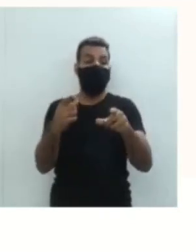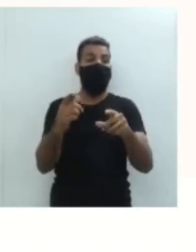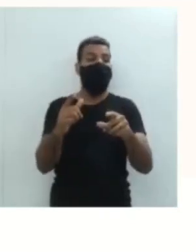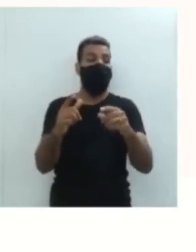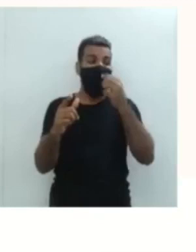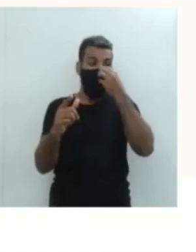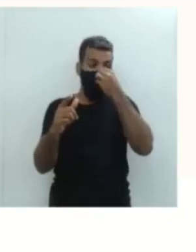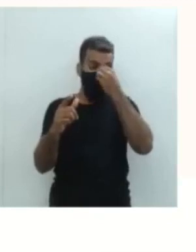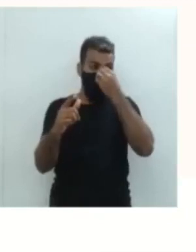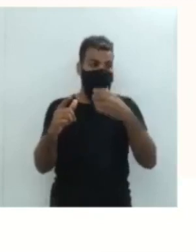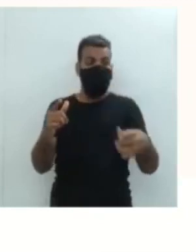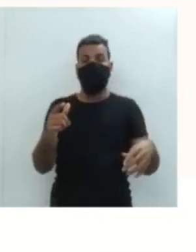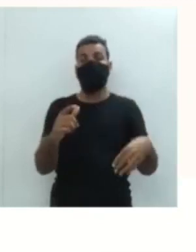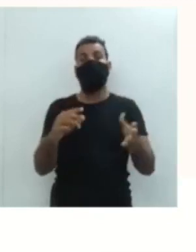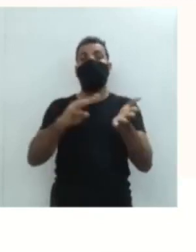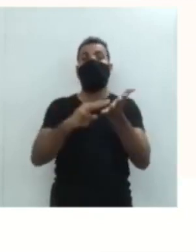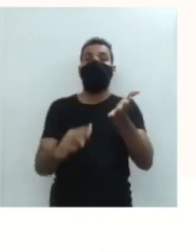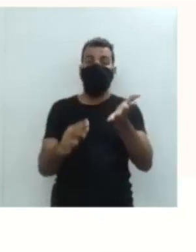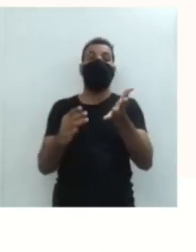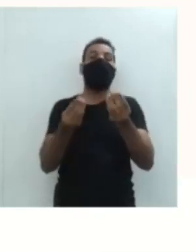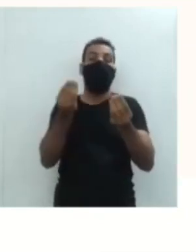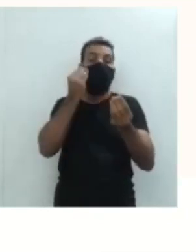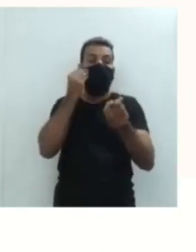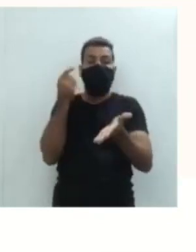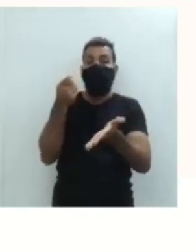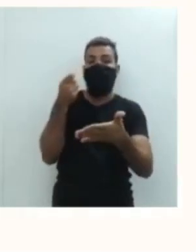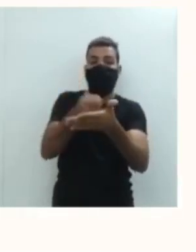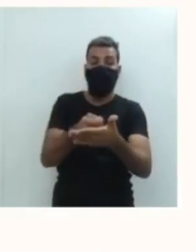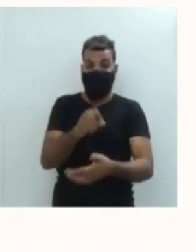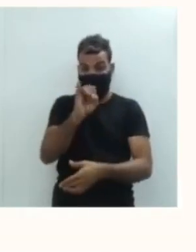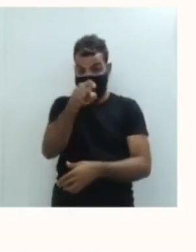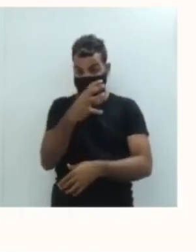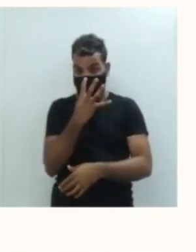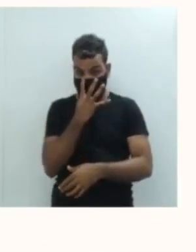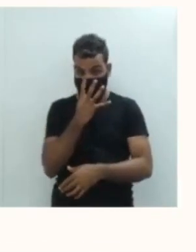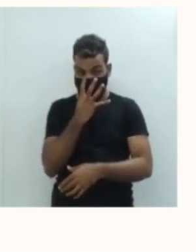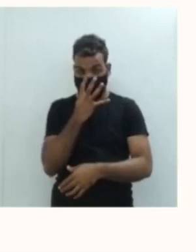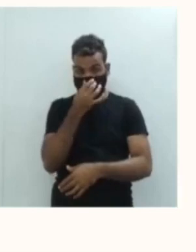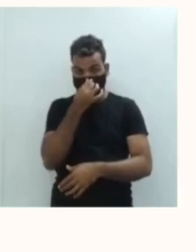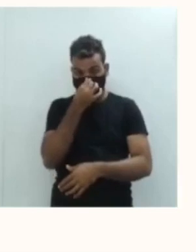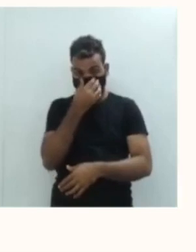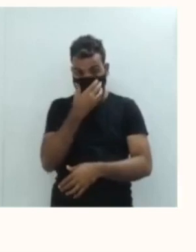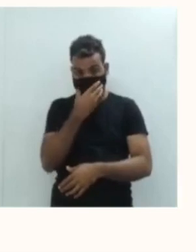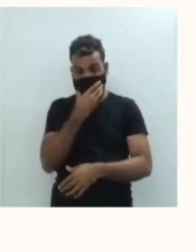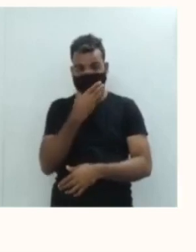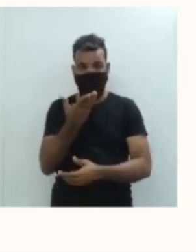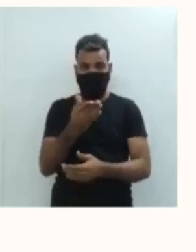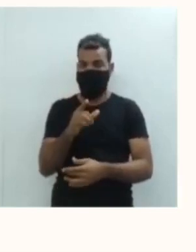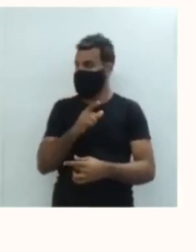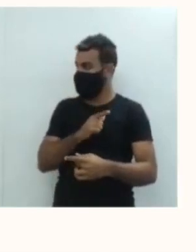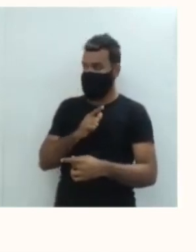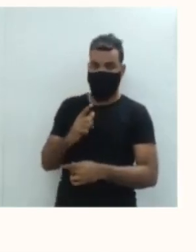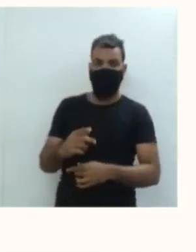dos nossos do nosso método verificar a forma de pagamento se você observar aqui na nossa